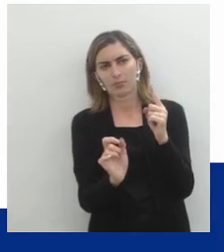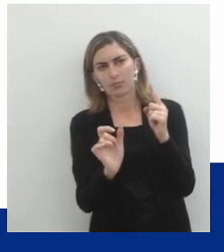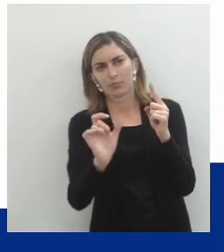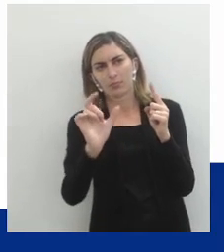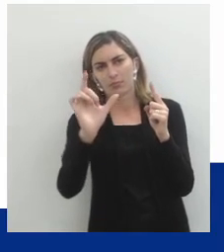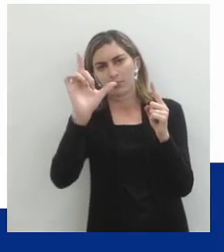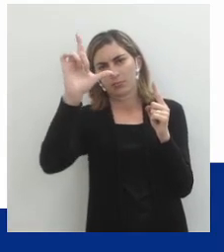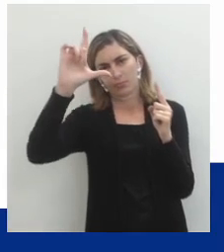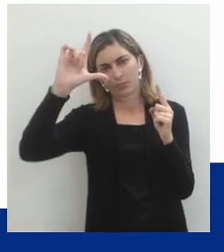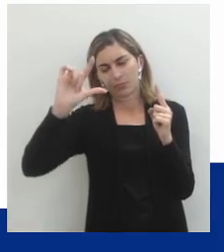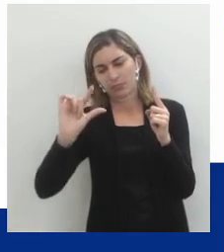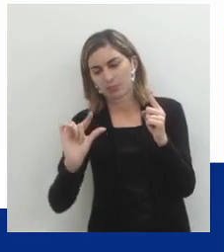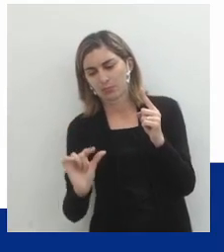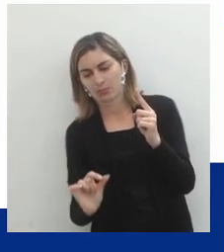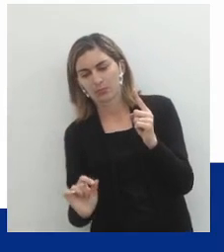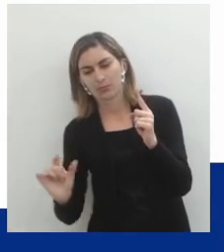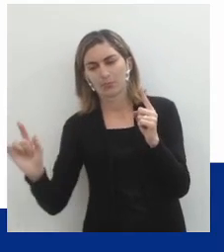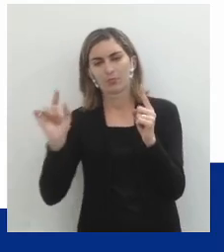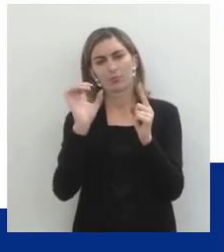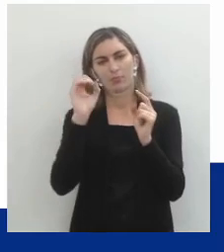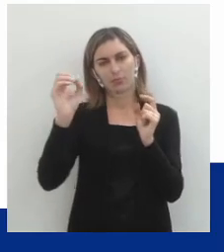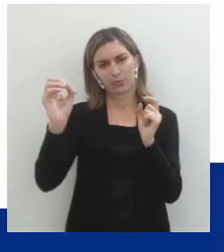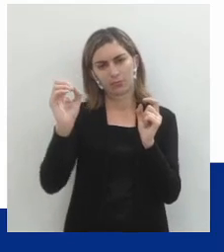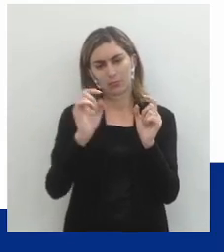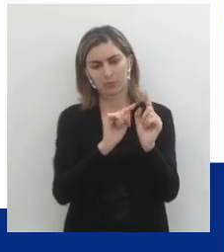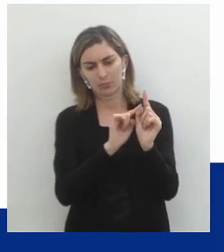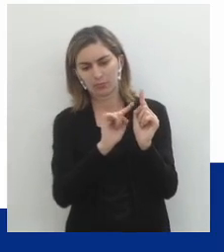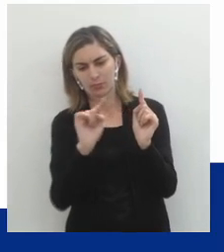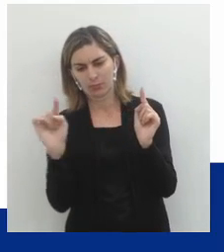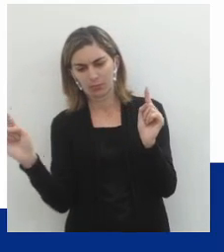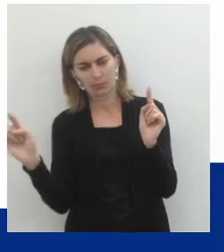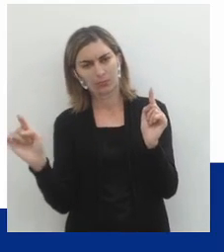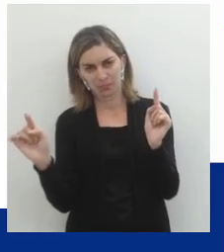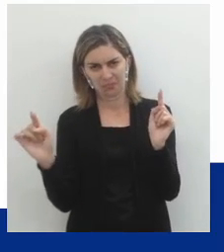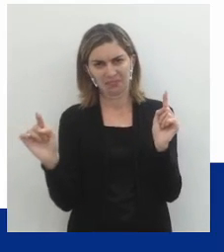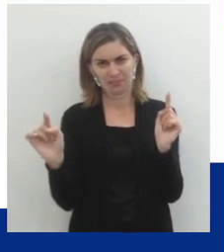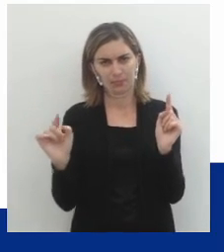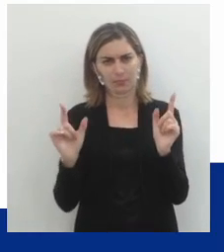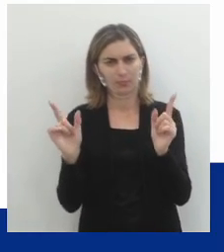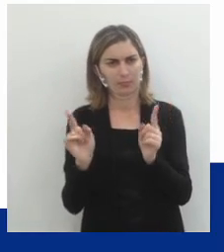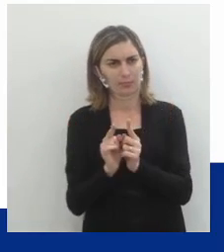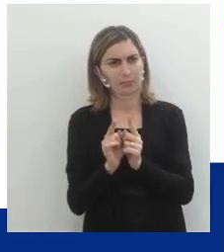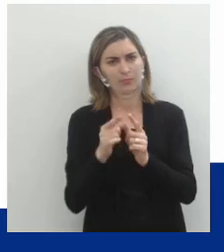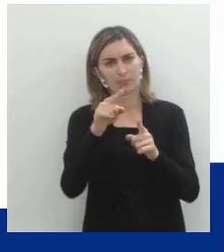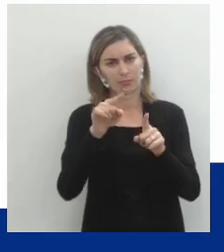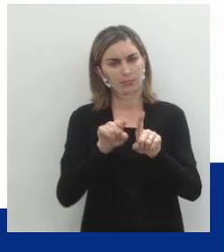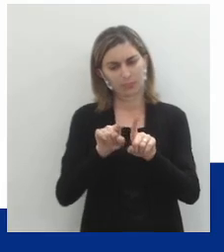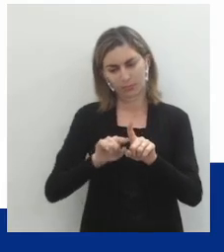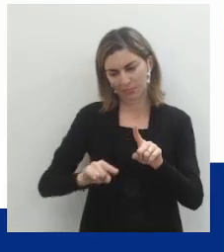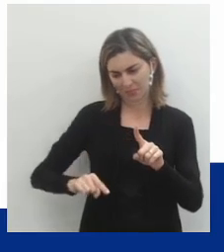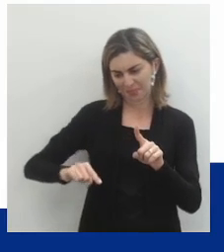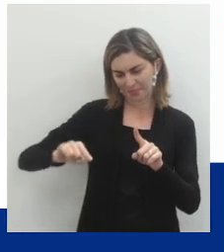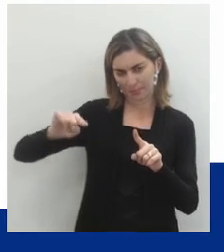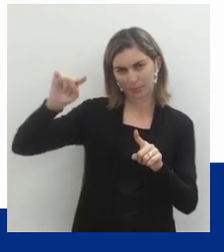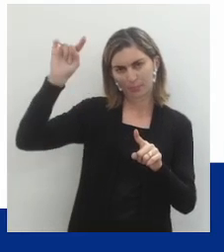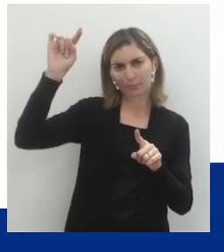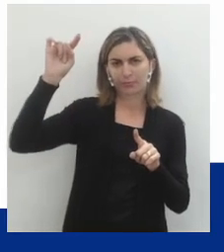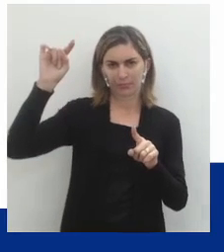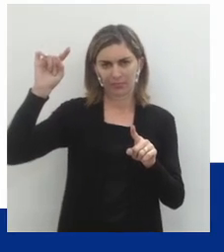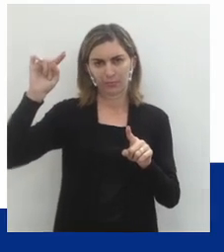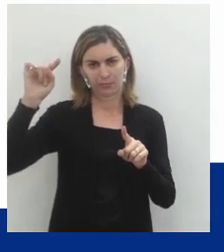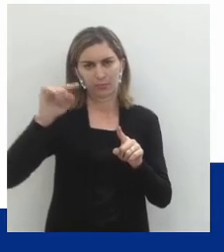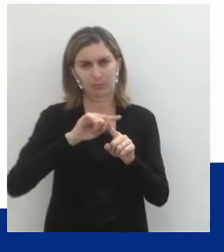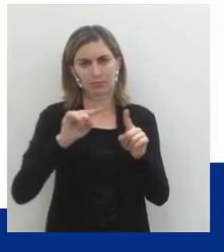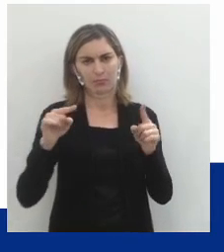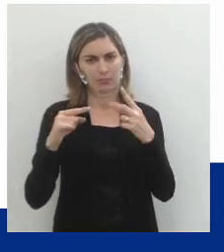ela diminui até o 0, ela diminui até o ponto mínimo e ela cresce até o ponto